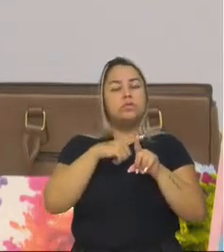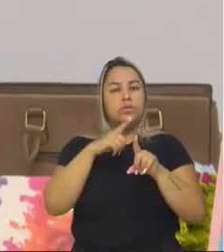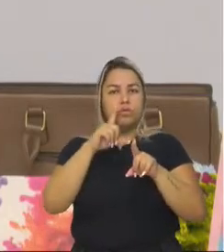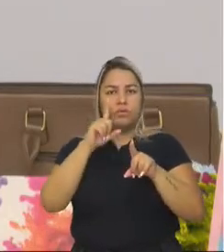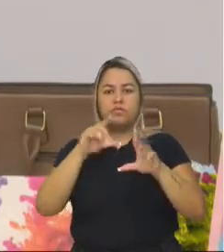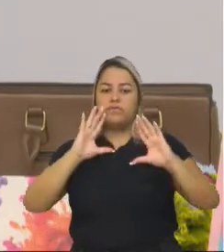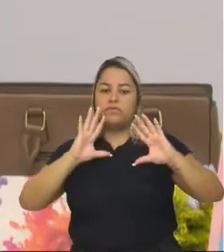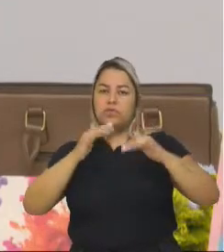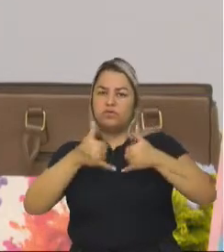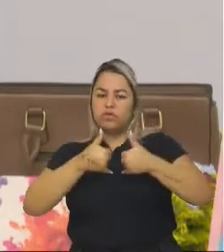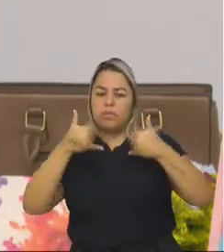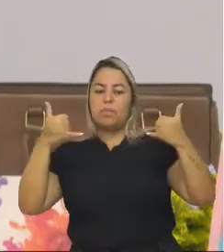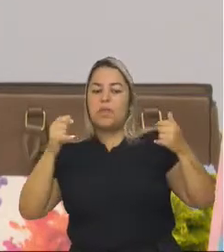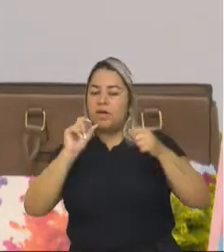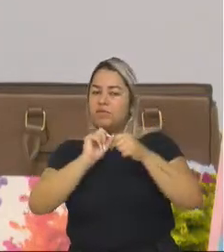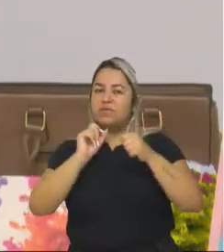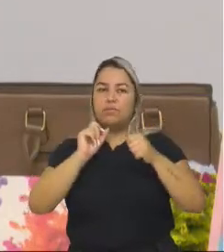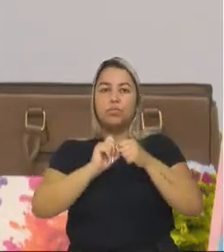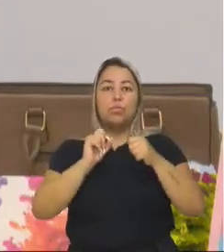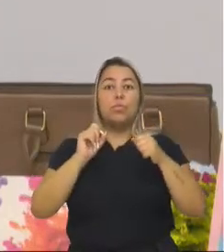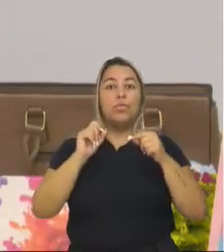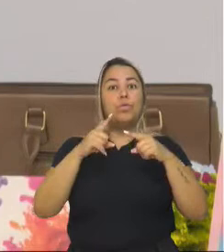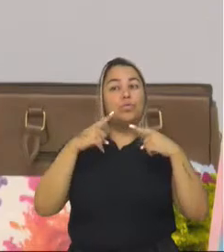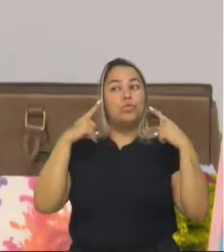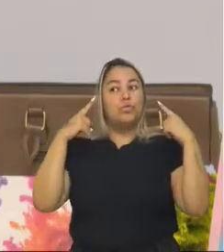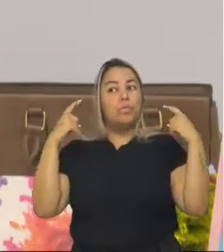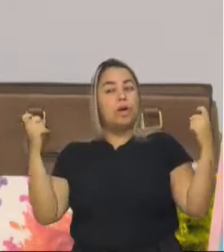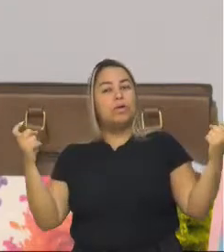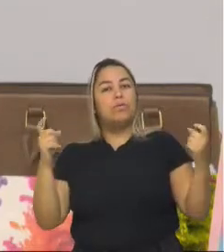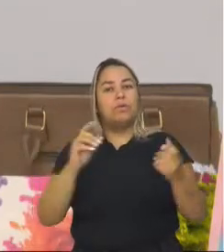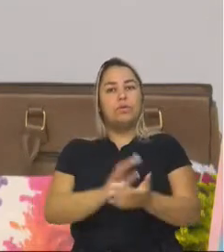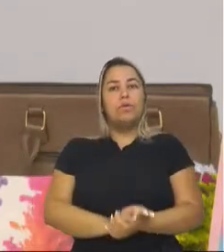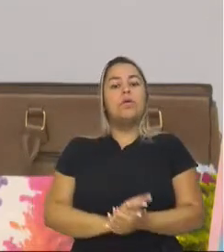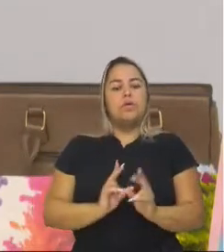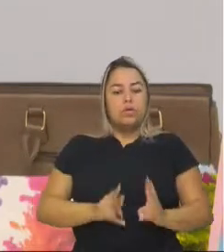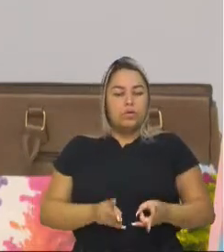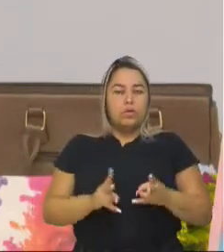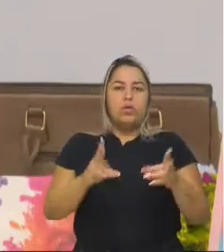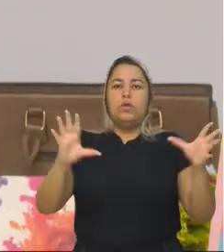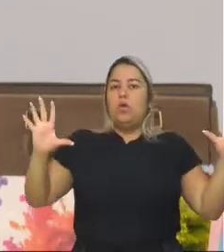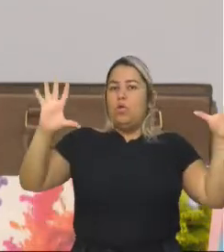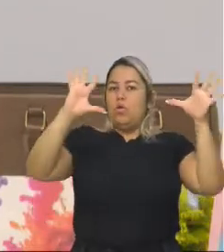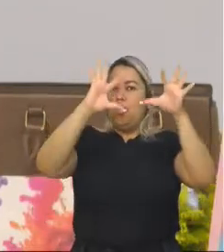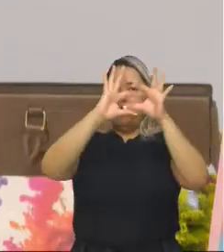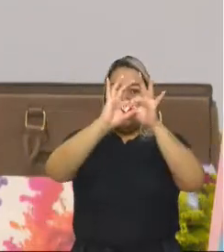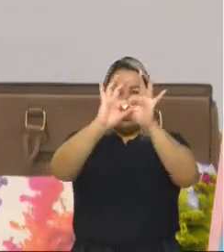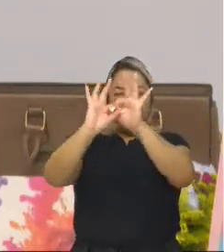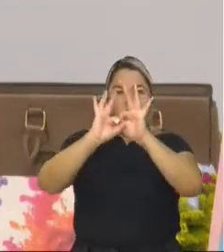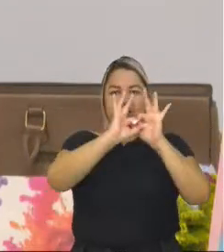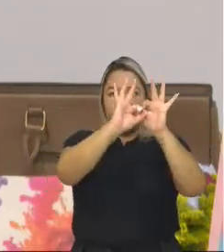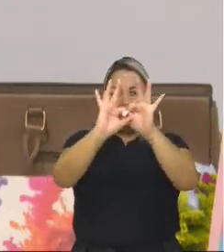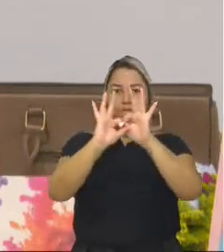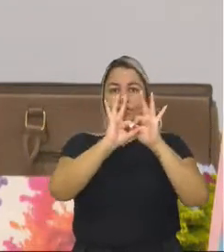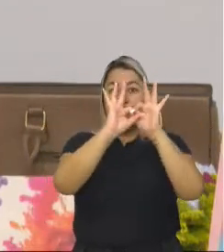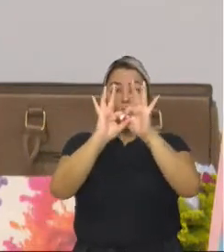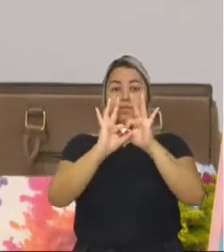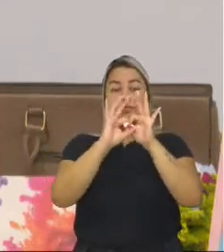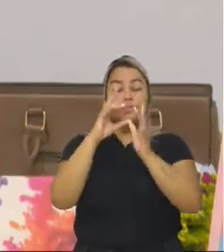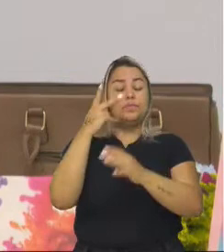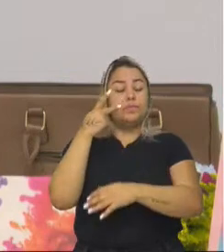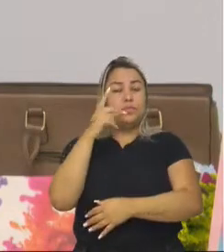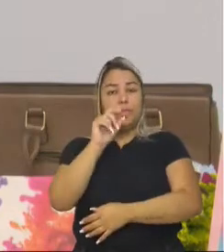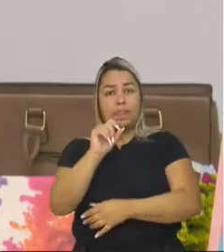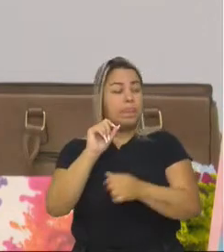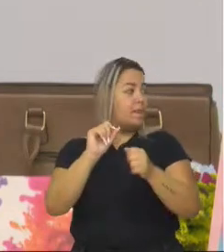para fazer muito barulho. Mas a gente vai ter que permanecer ainda mais unidas, unidos e unidos nesse período para a gente